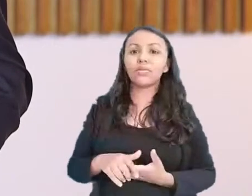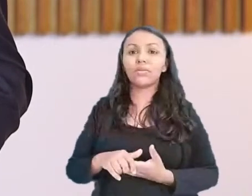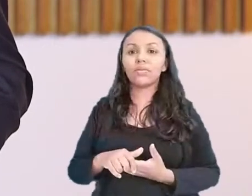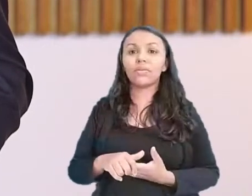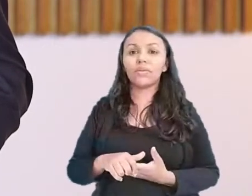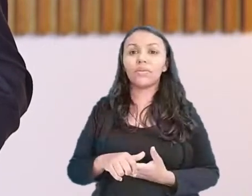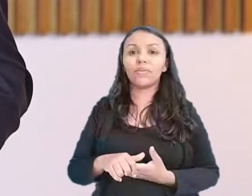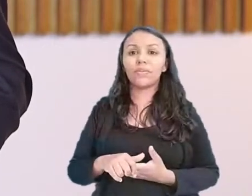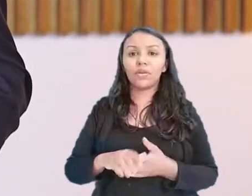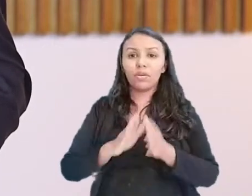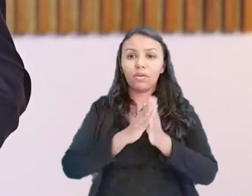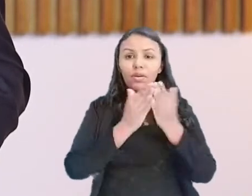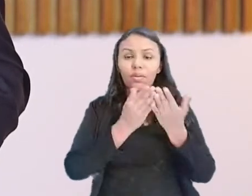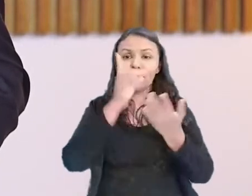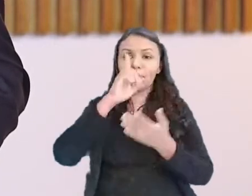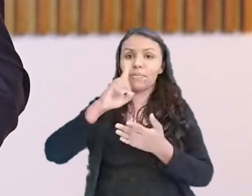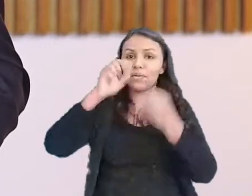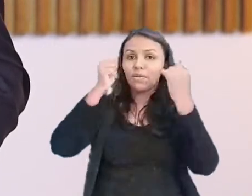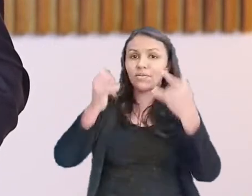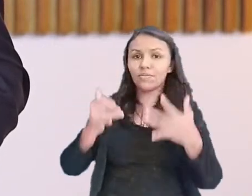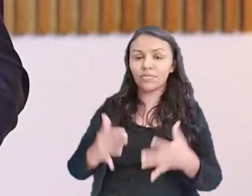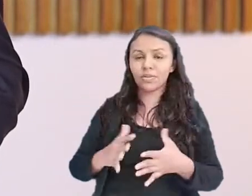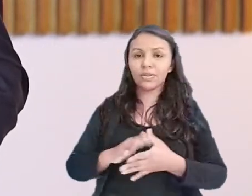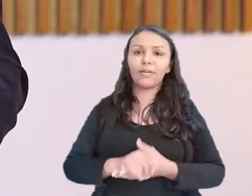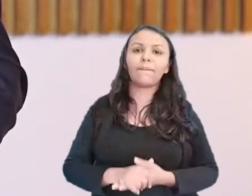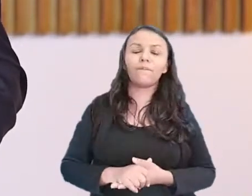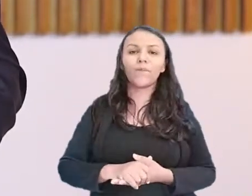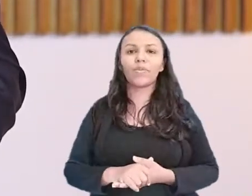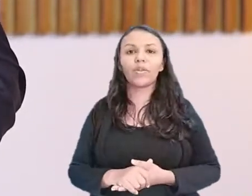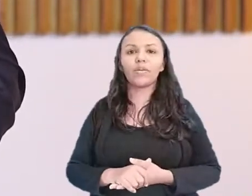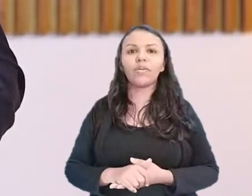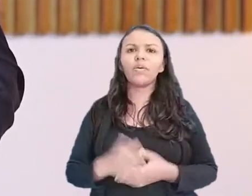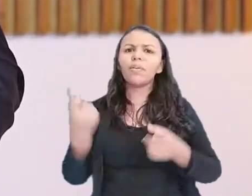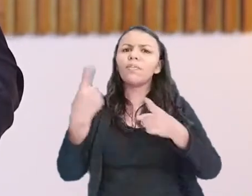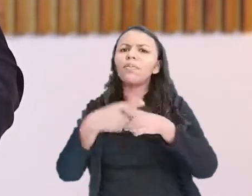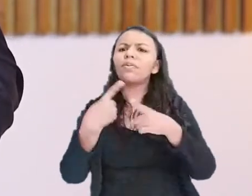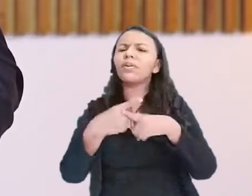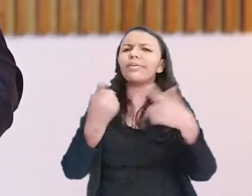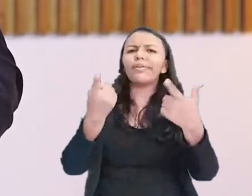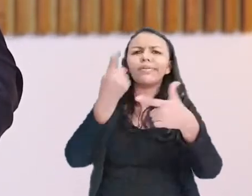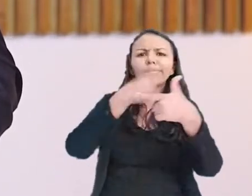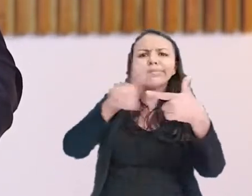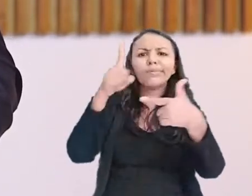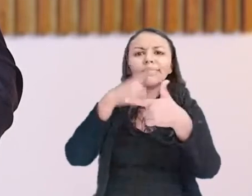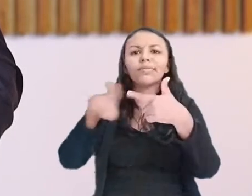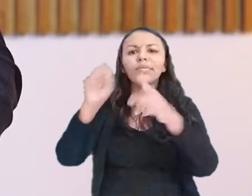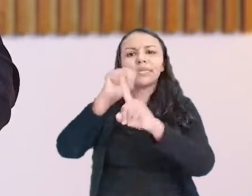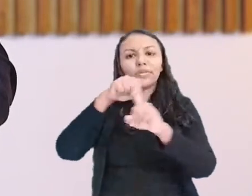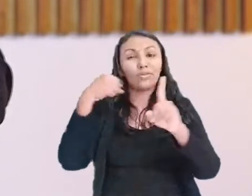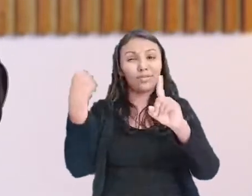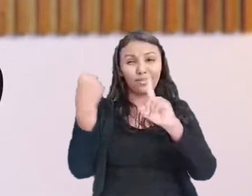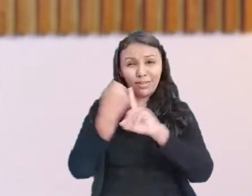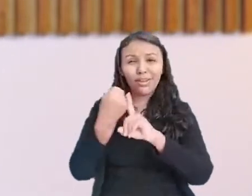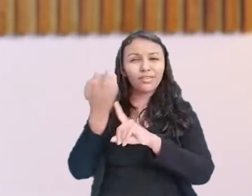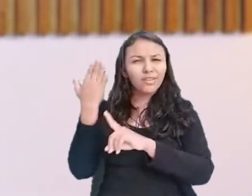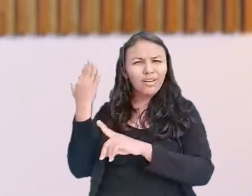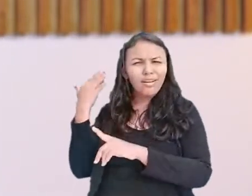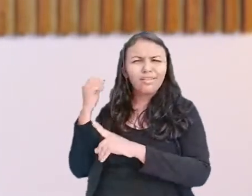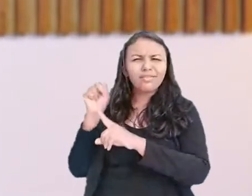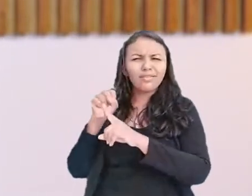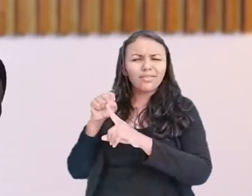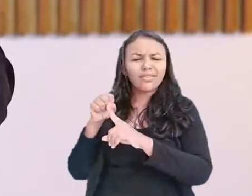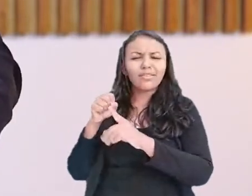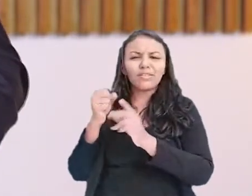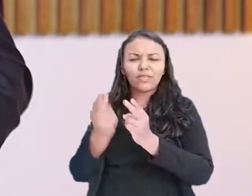diz, através das causas dos problemas da sociedade nos dias de Noé, logo nós percebemos que vivemos